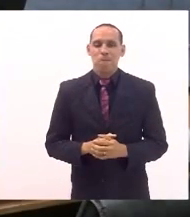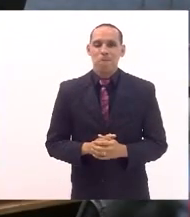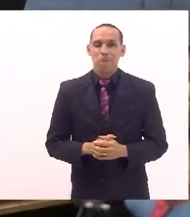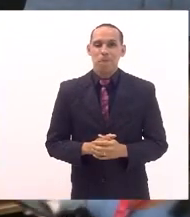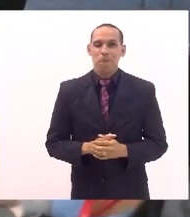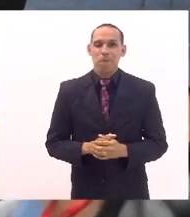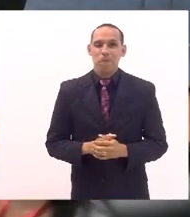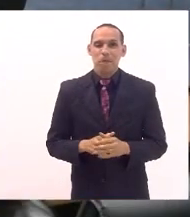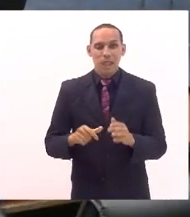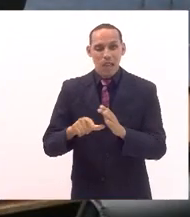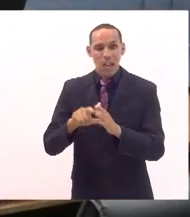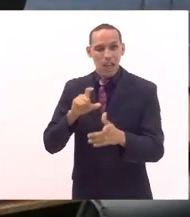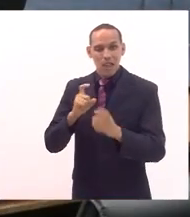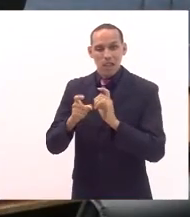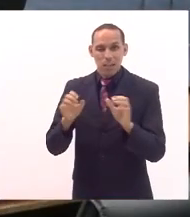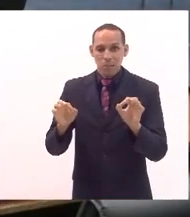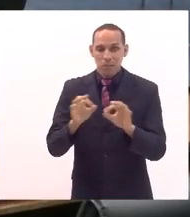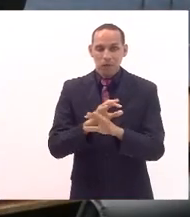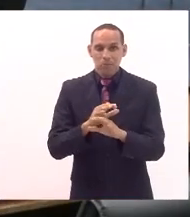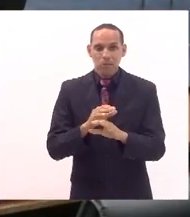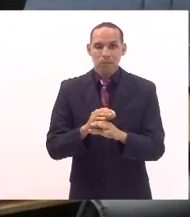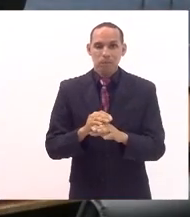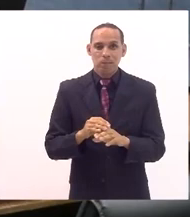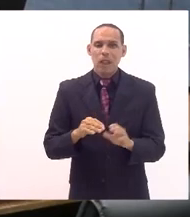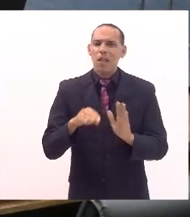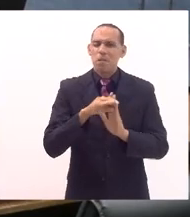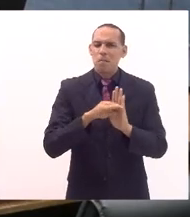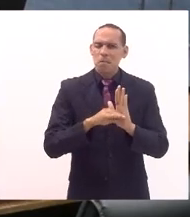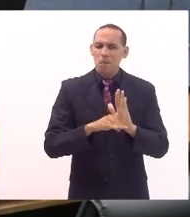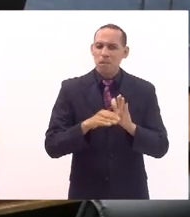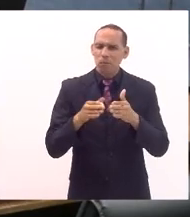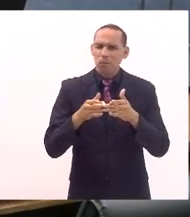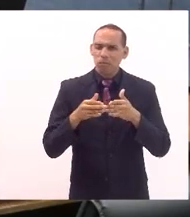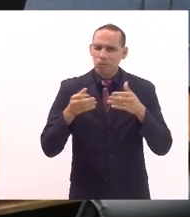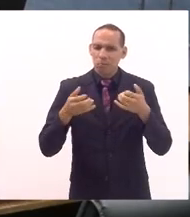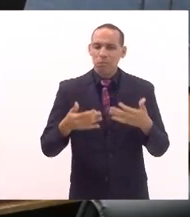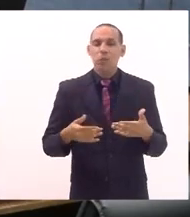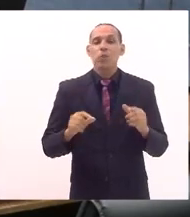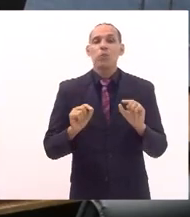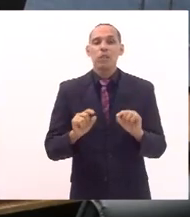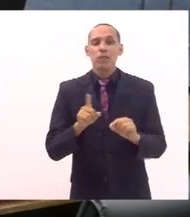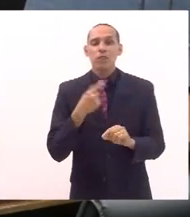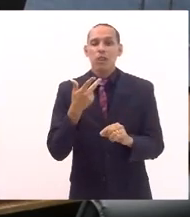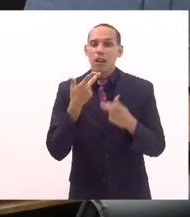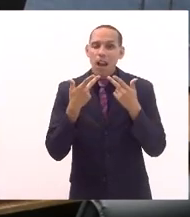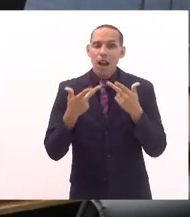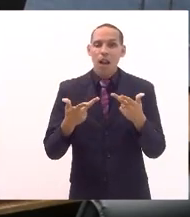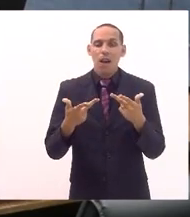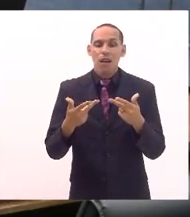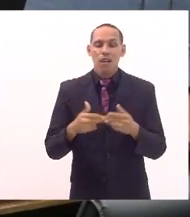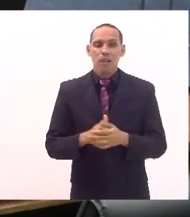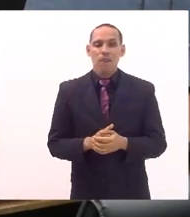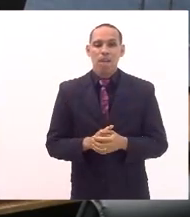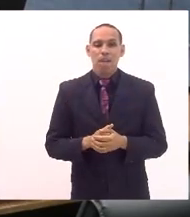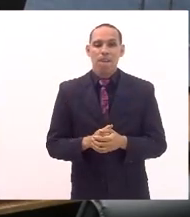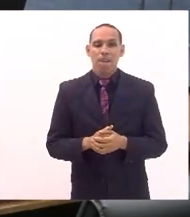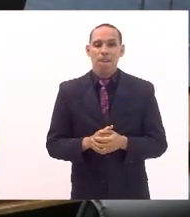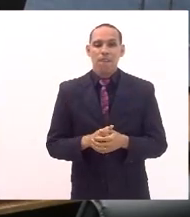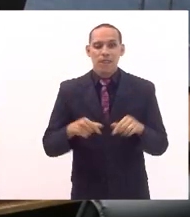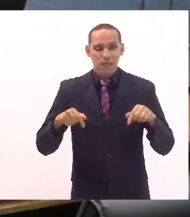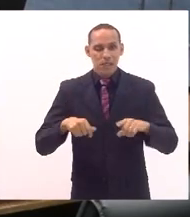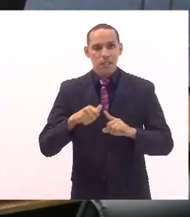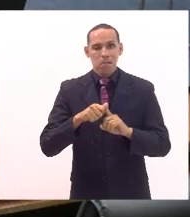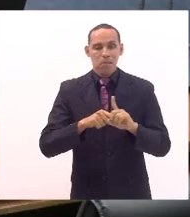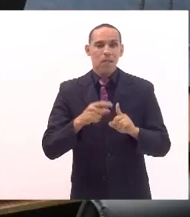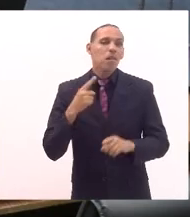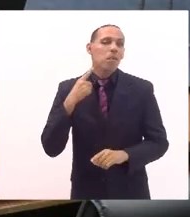e antes de terminar a sessão chamar os trabalhos da ordem dizer aqui que nós estamos no mês no